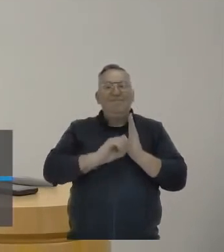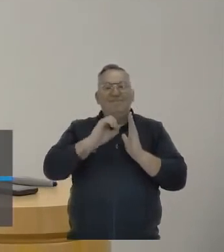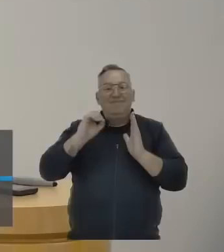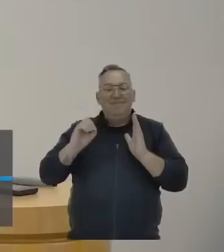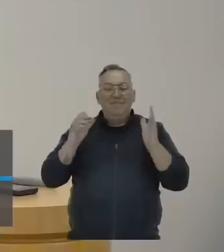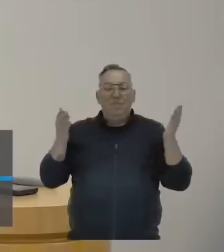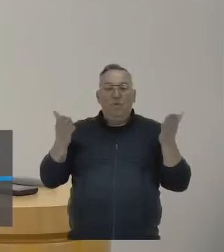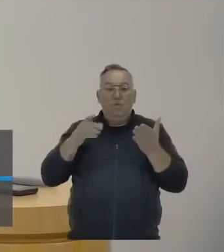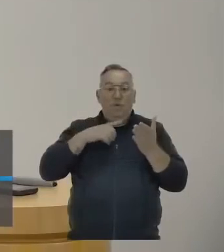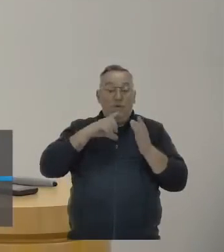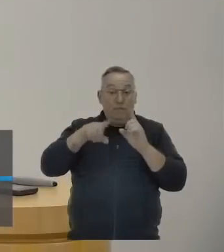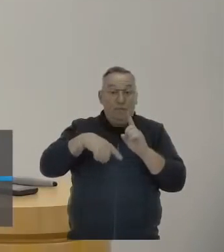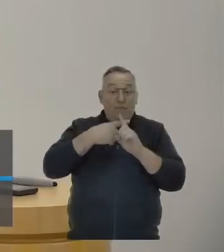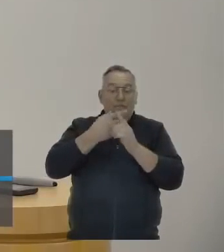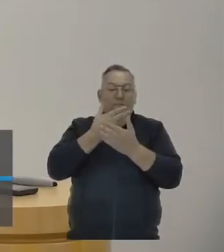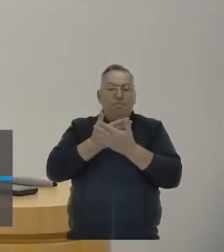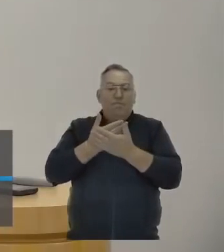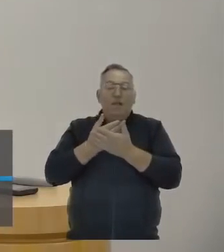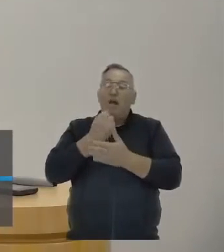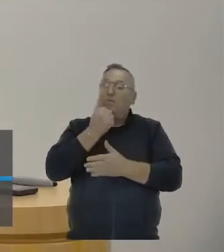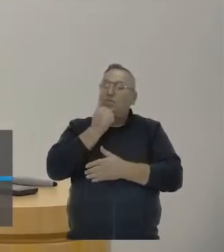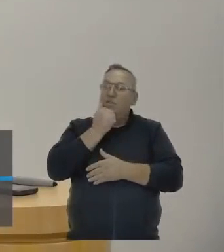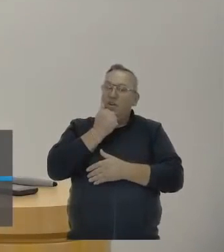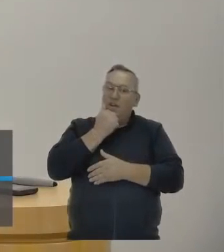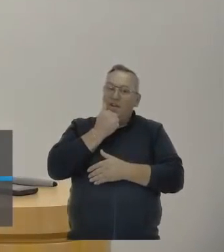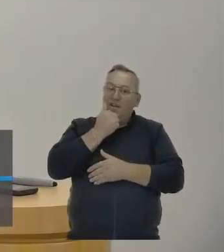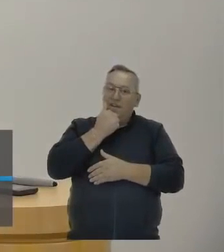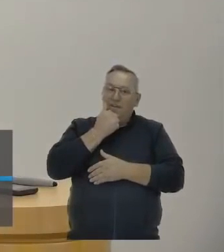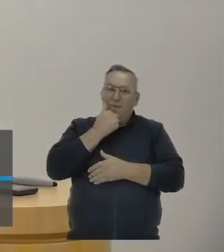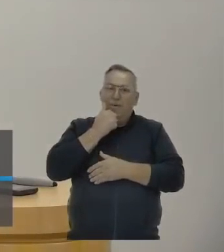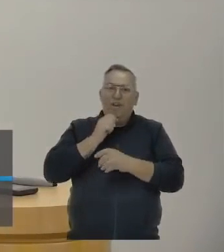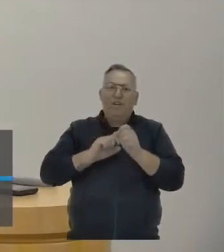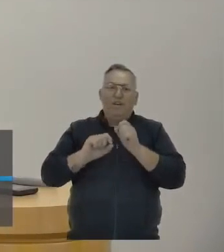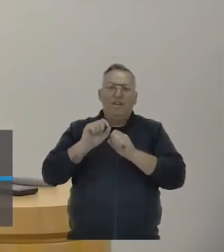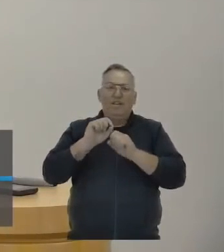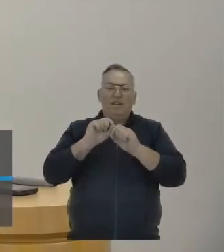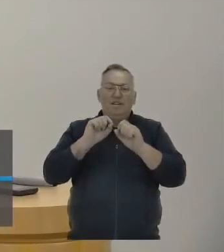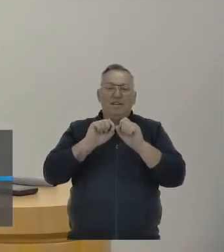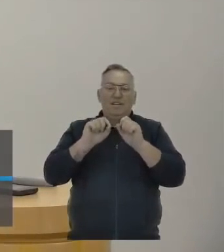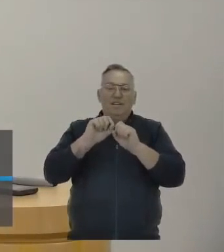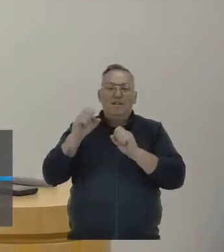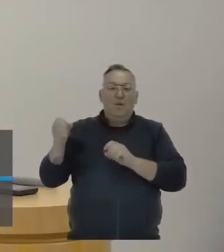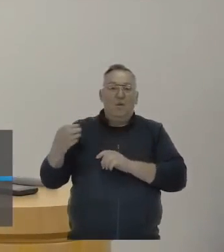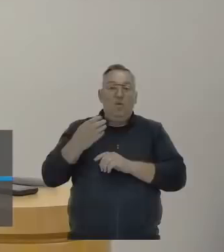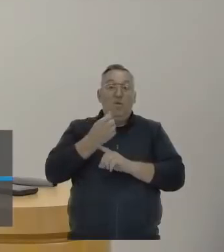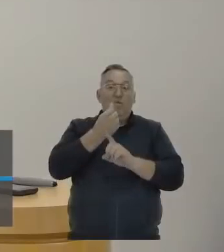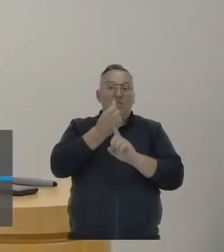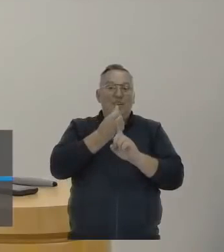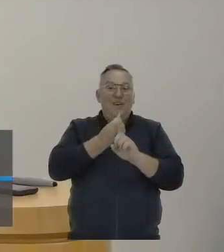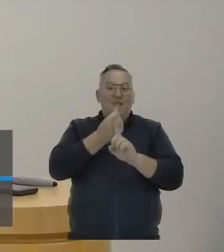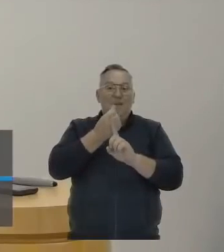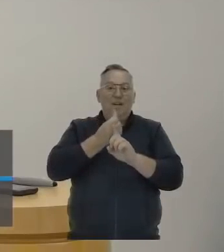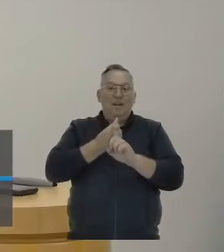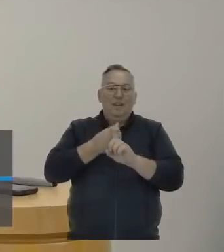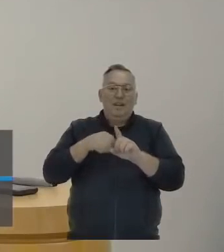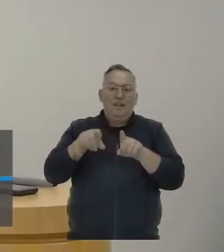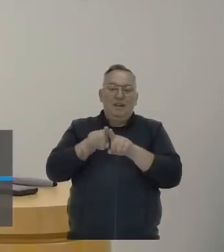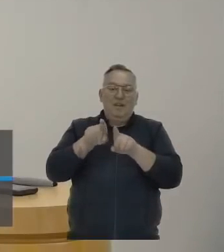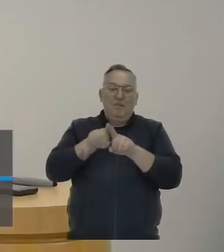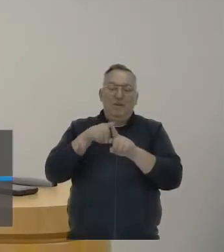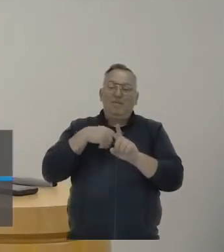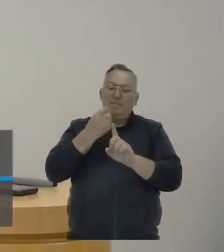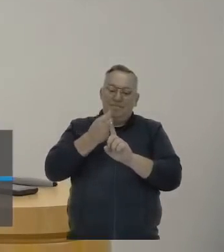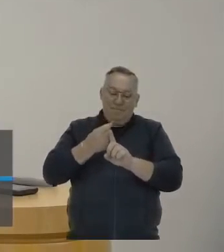Hoje teremos mais uma aula de ciências, então estamos aí, com um novo semestre,